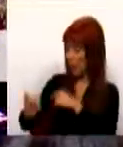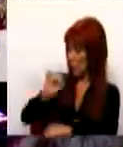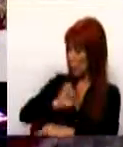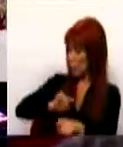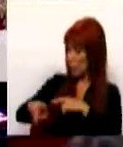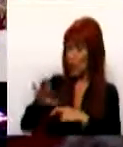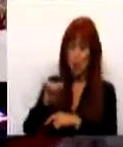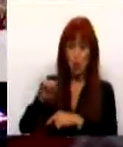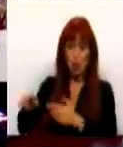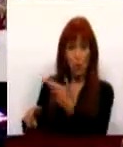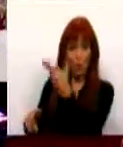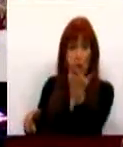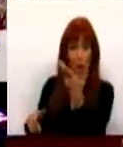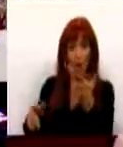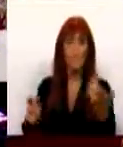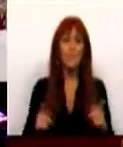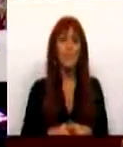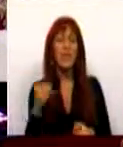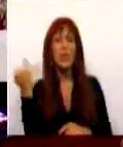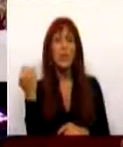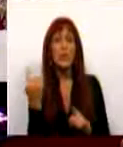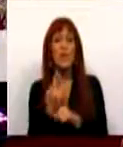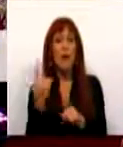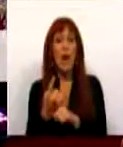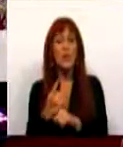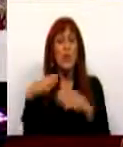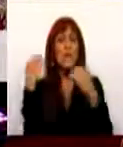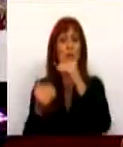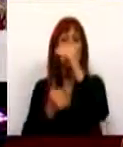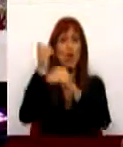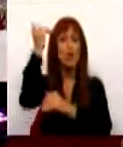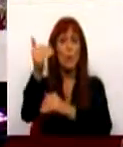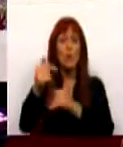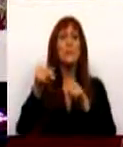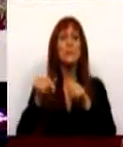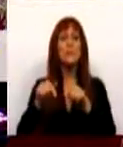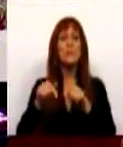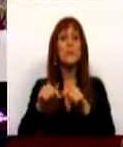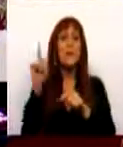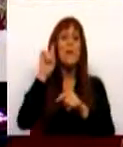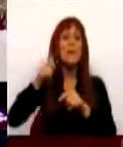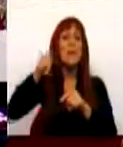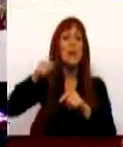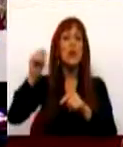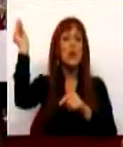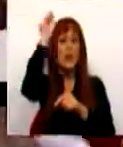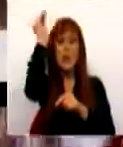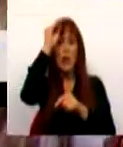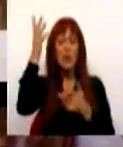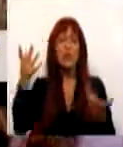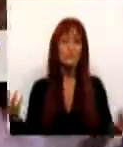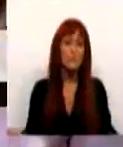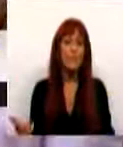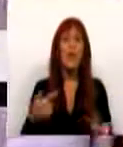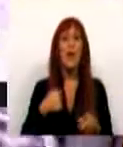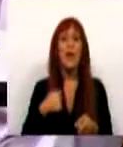deputado João Marcos, de instituições de ensino superior, sobretudo nas regiões do interior. E, portanto,